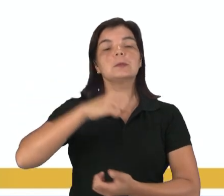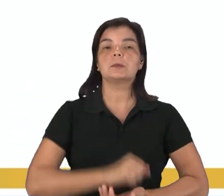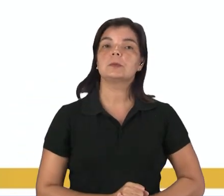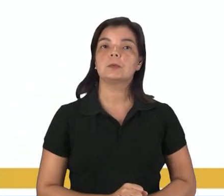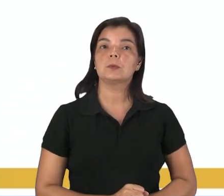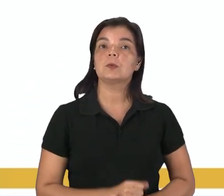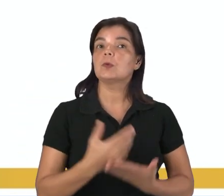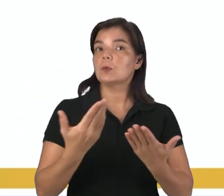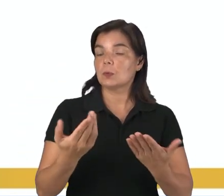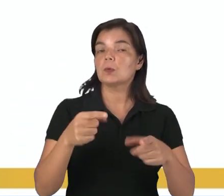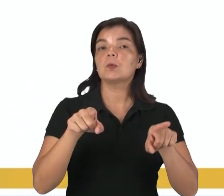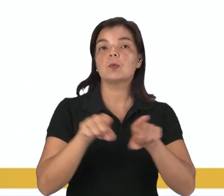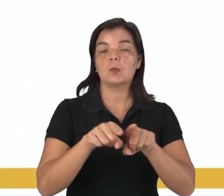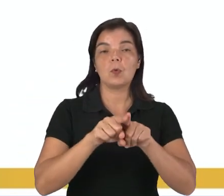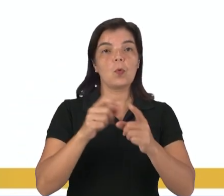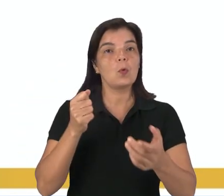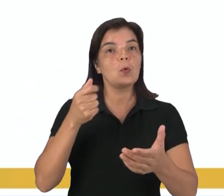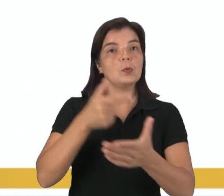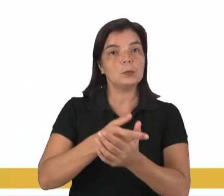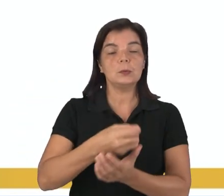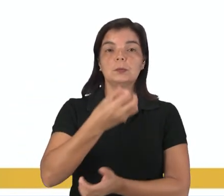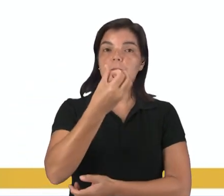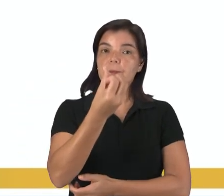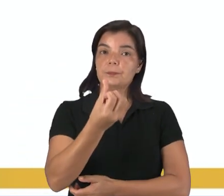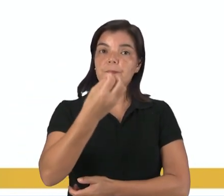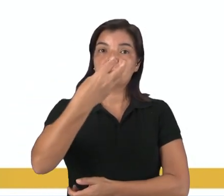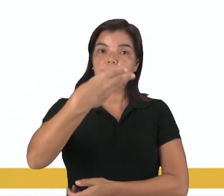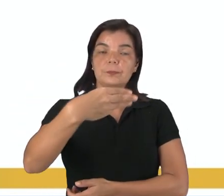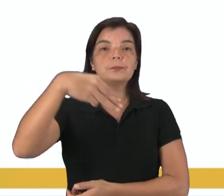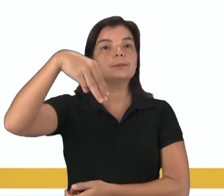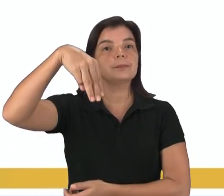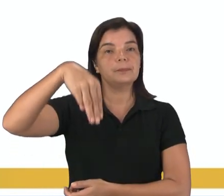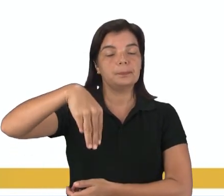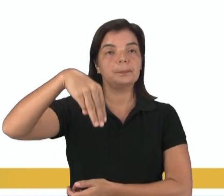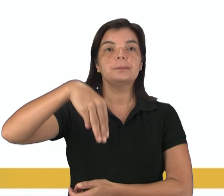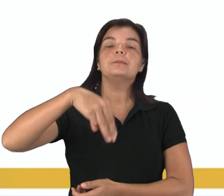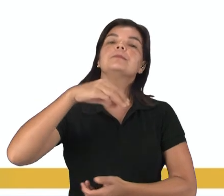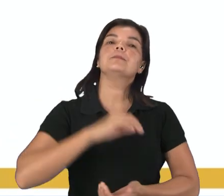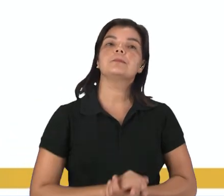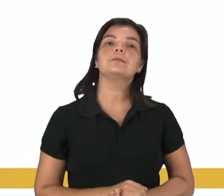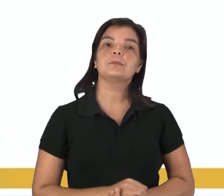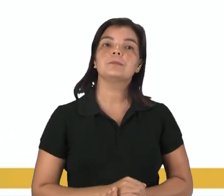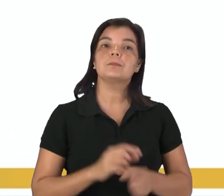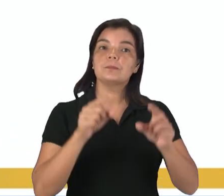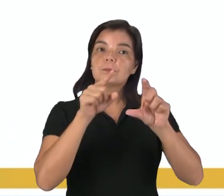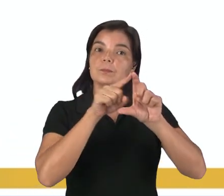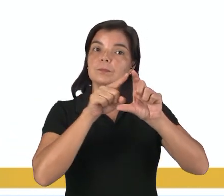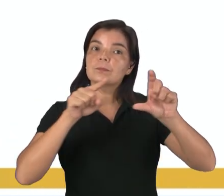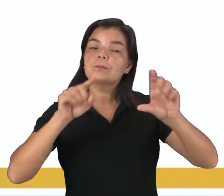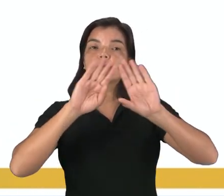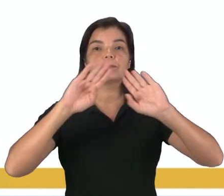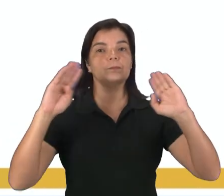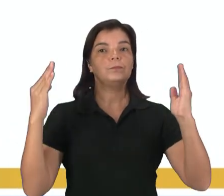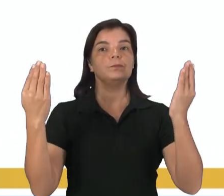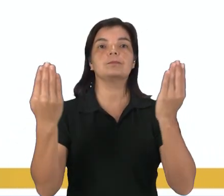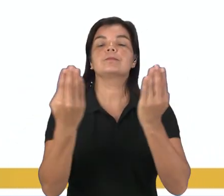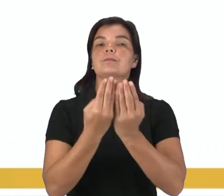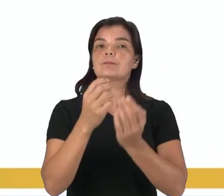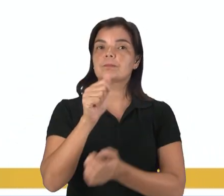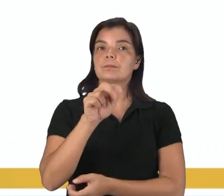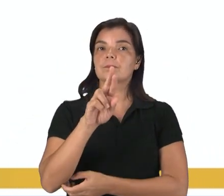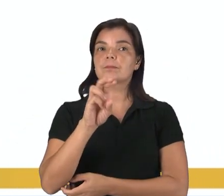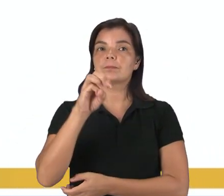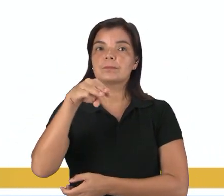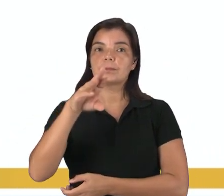então o ideal aí seria comprar 63 metros de arame para cercar e